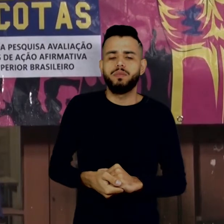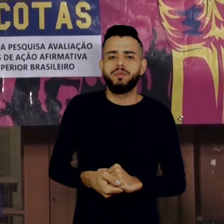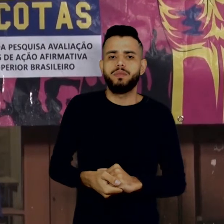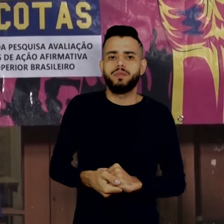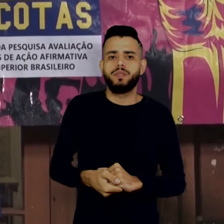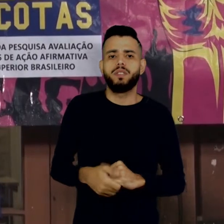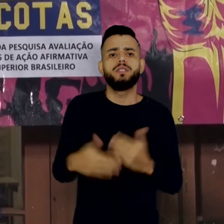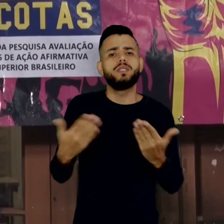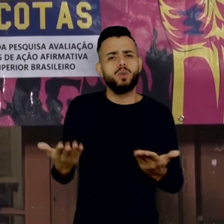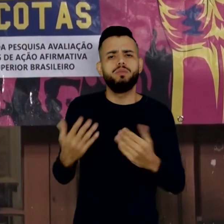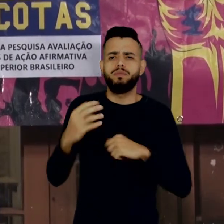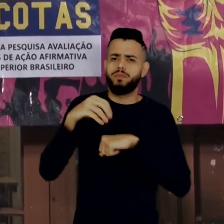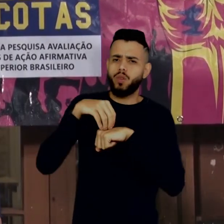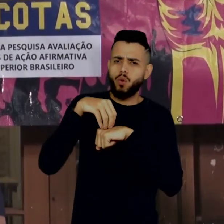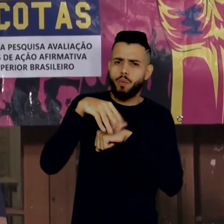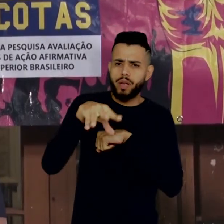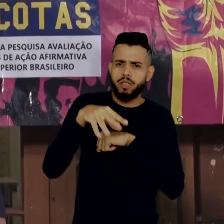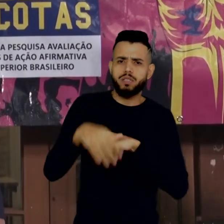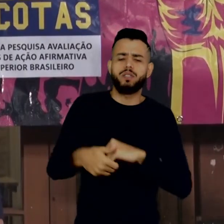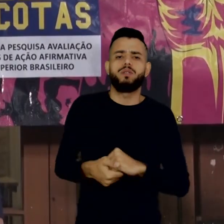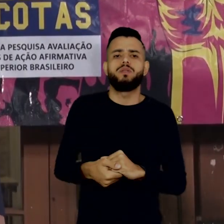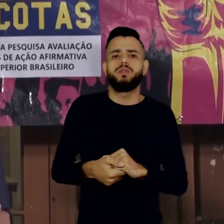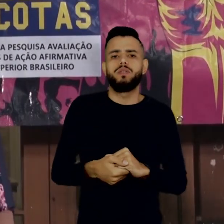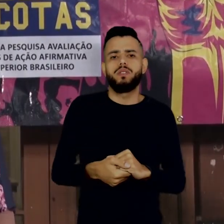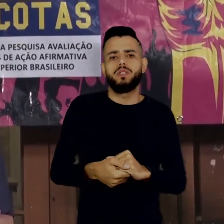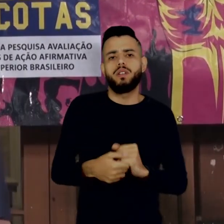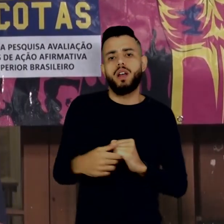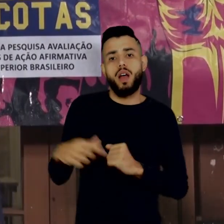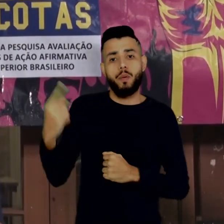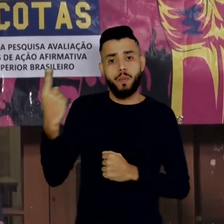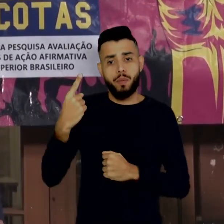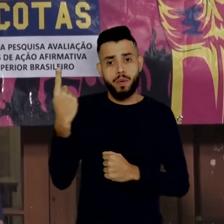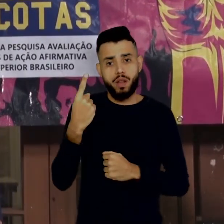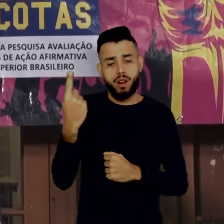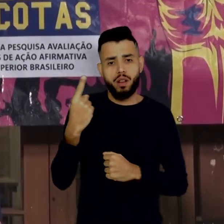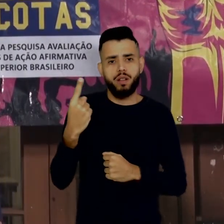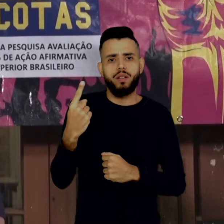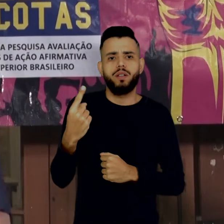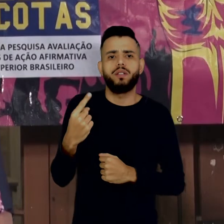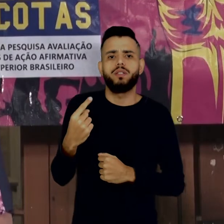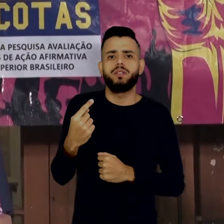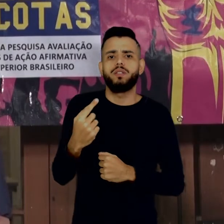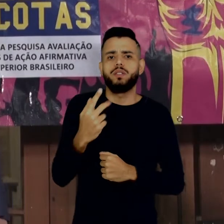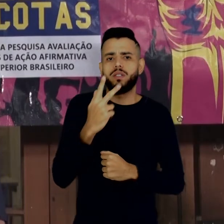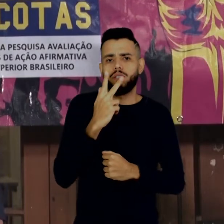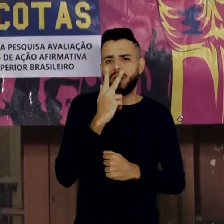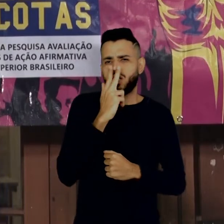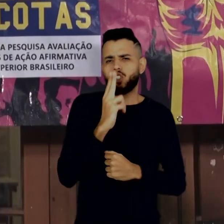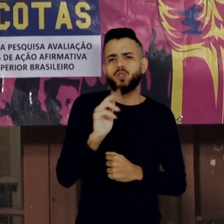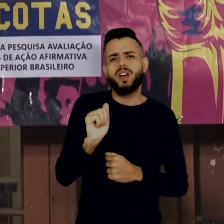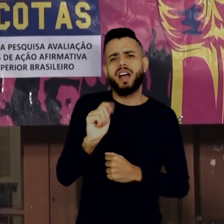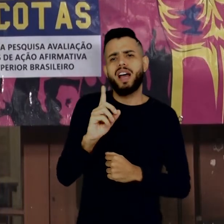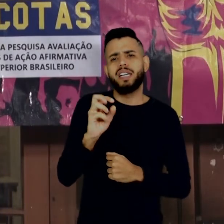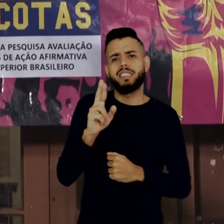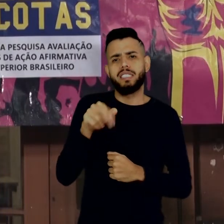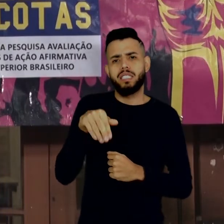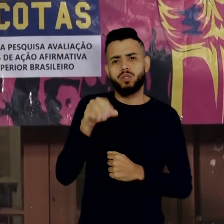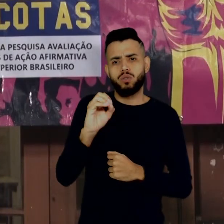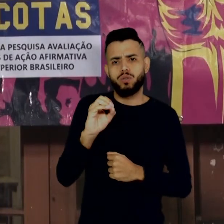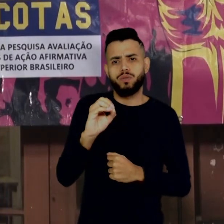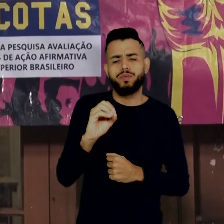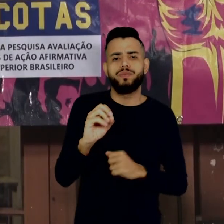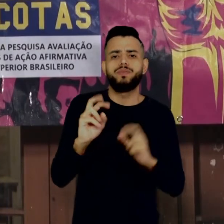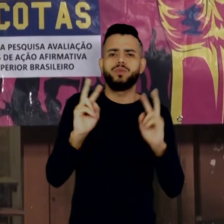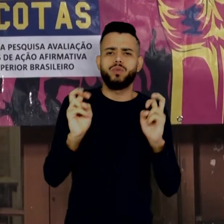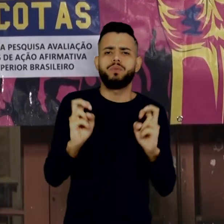essa recomendação, a primeira que foi colocada, se não me engano, foi pelo Adriano, né? Em função